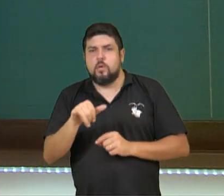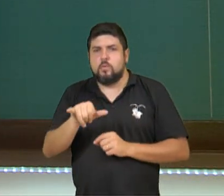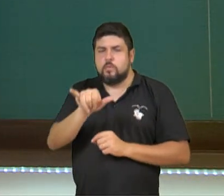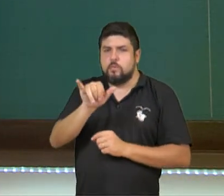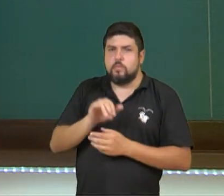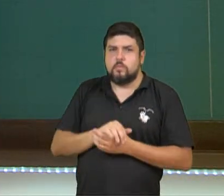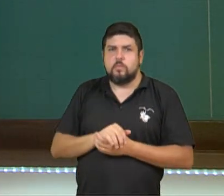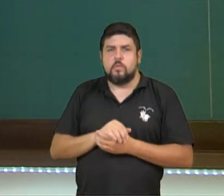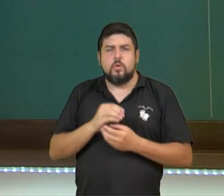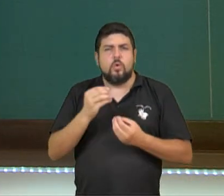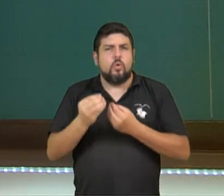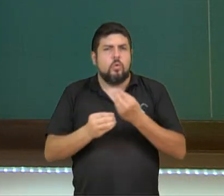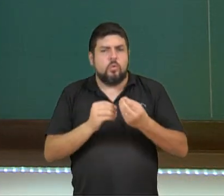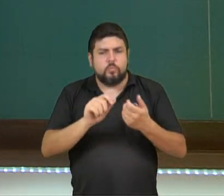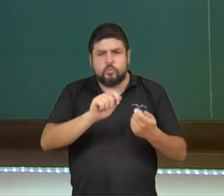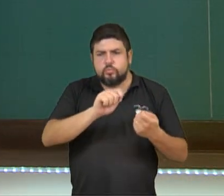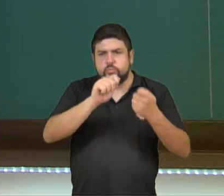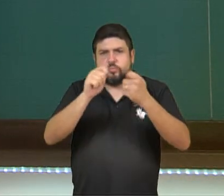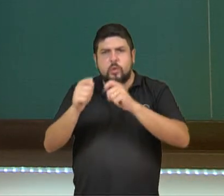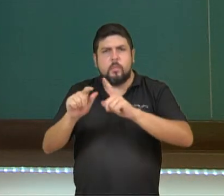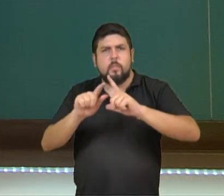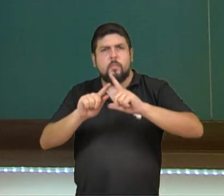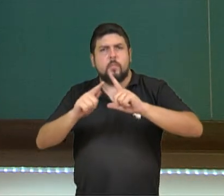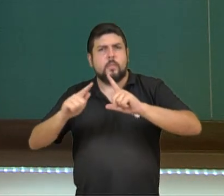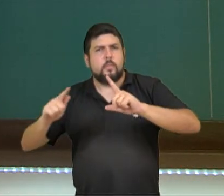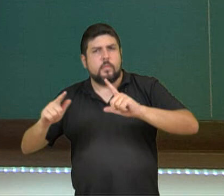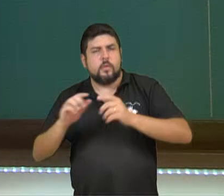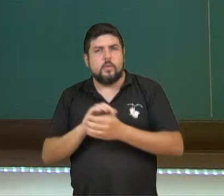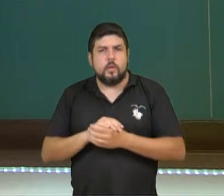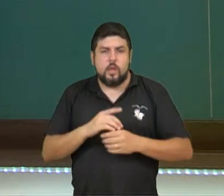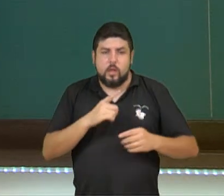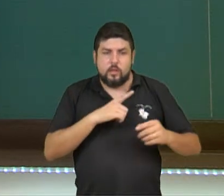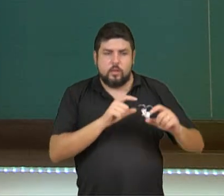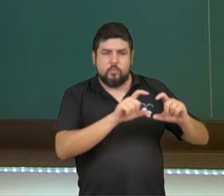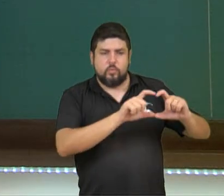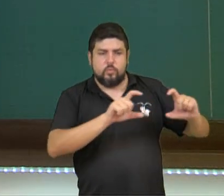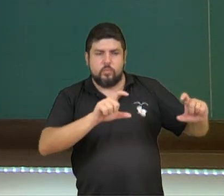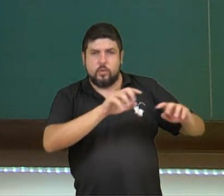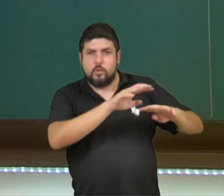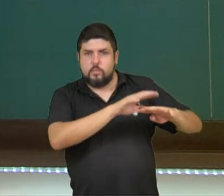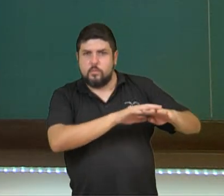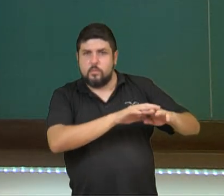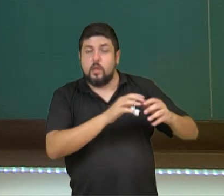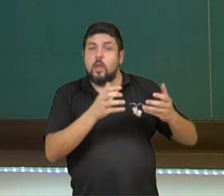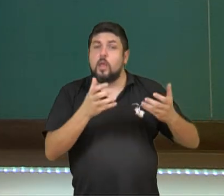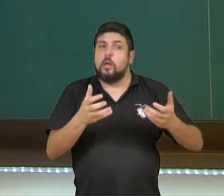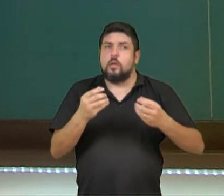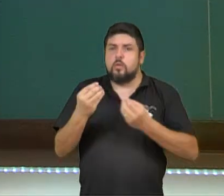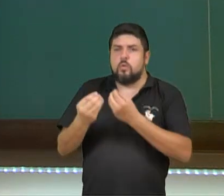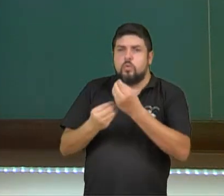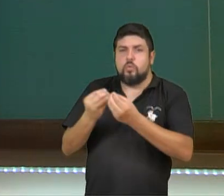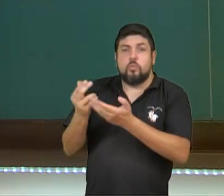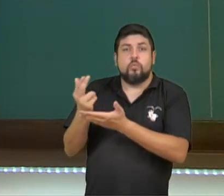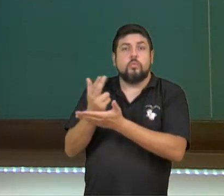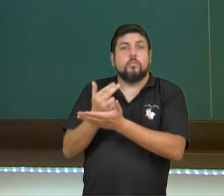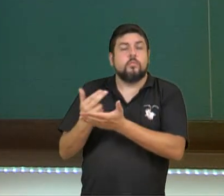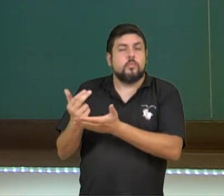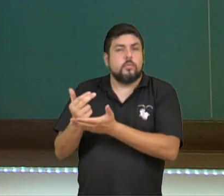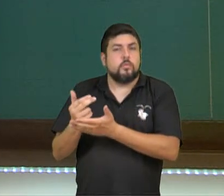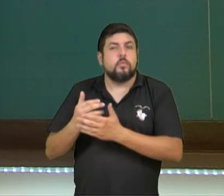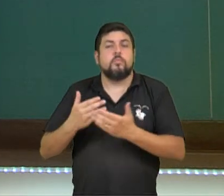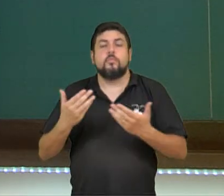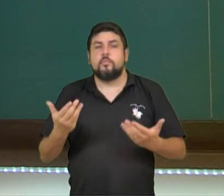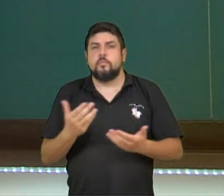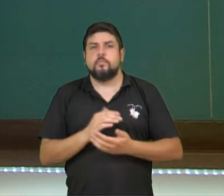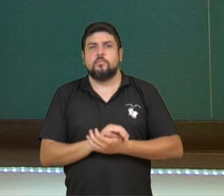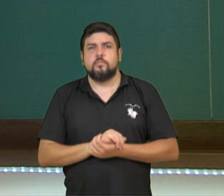isso geometricamente? Certo? Tem a representação algébrica e quero a geométrica. Então, com desenhos. Então, como é